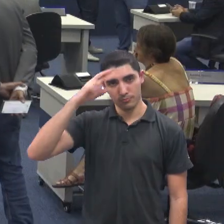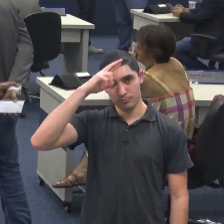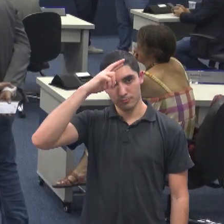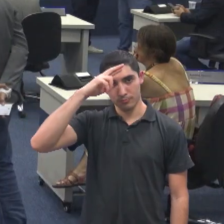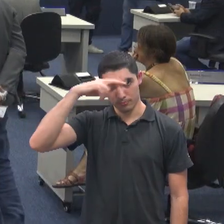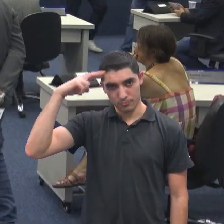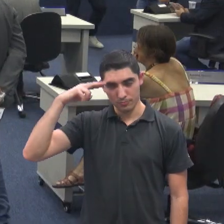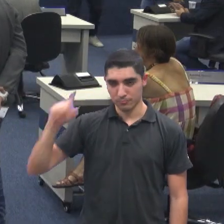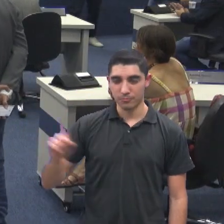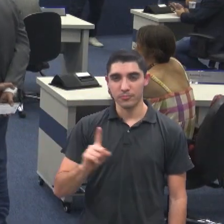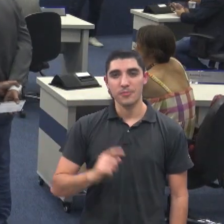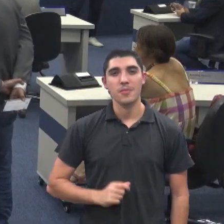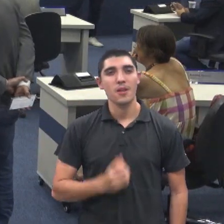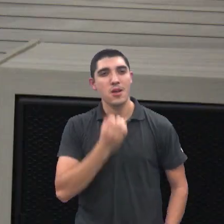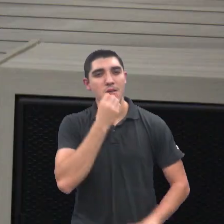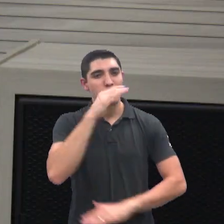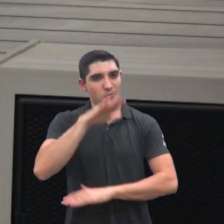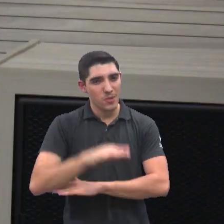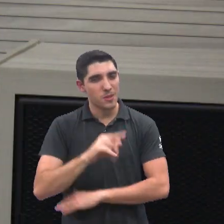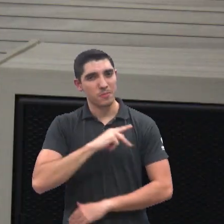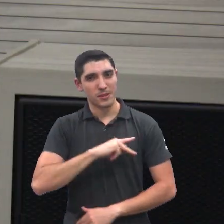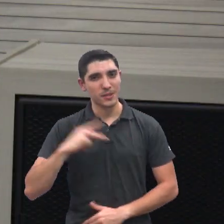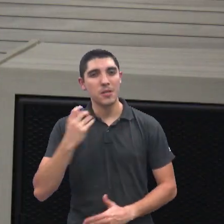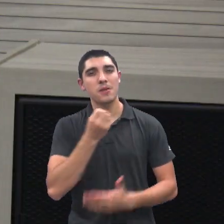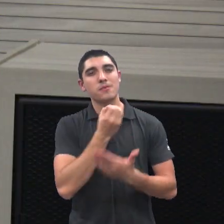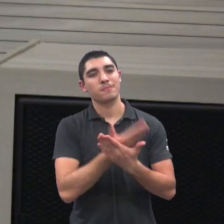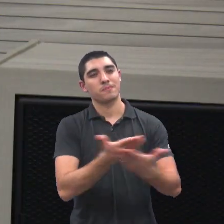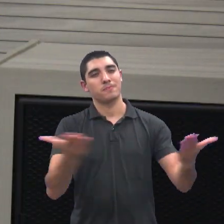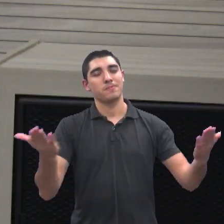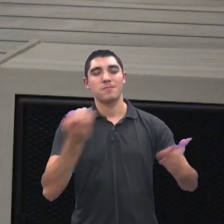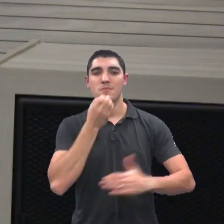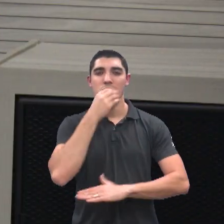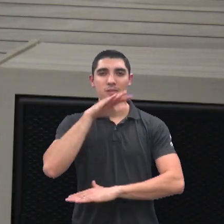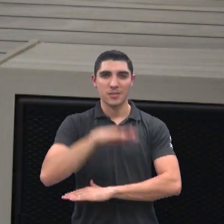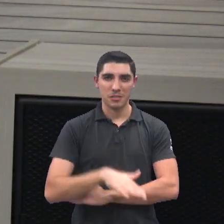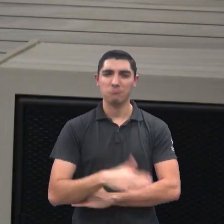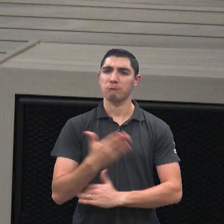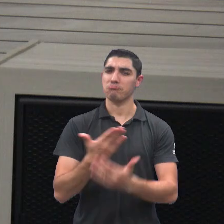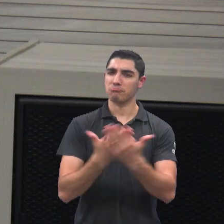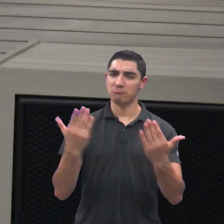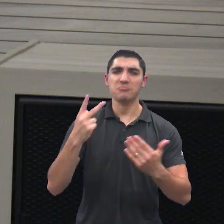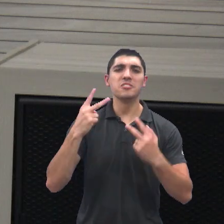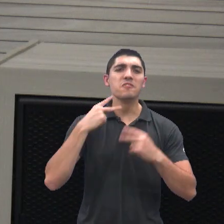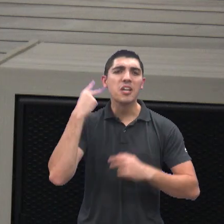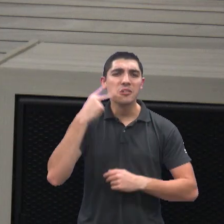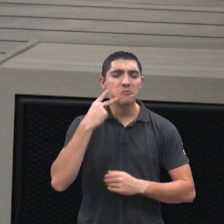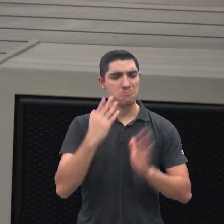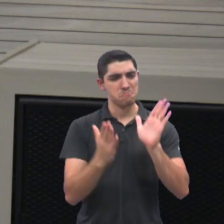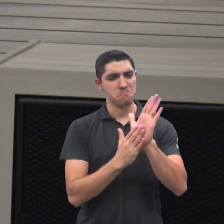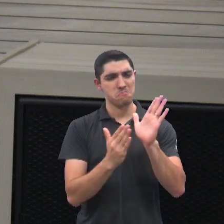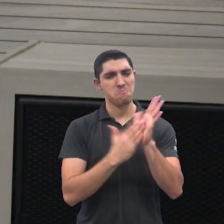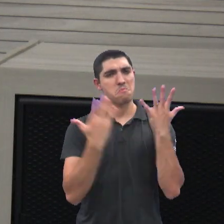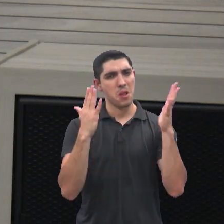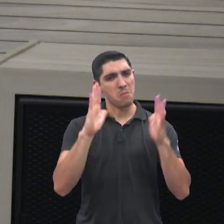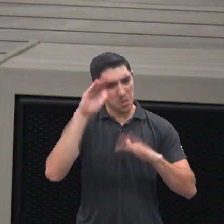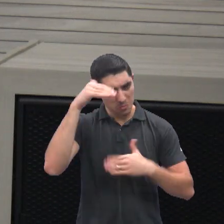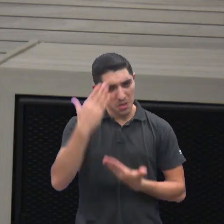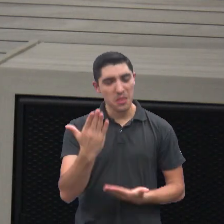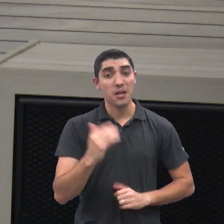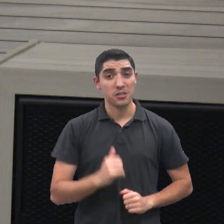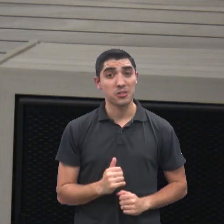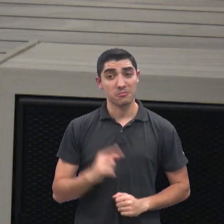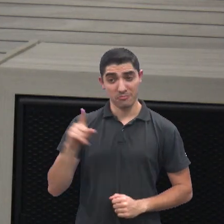presidente, boa tarde a todos. Quero aqui parabenizar os vereadores por essa homenagem. Zona Norte que